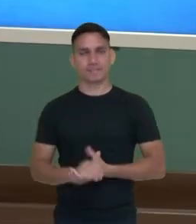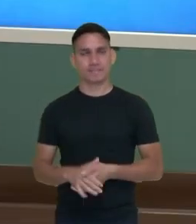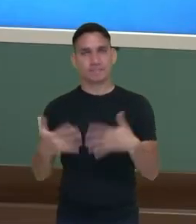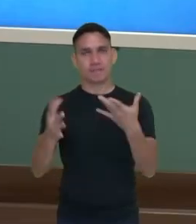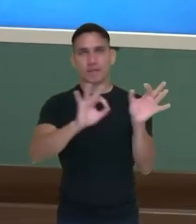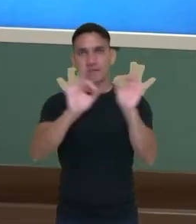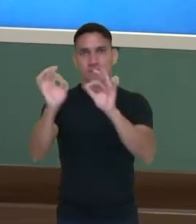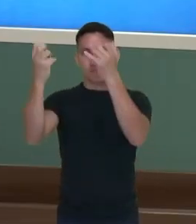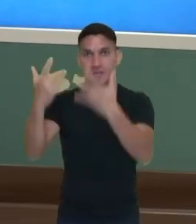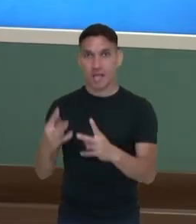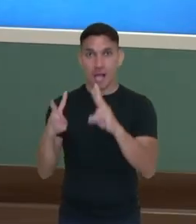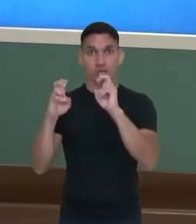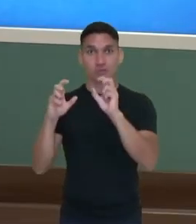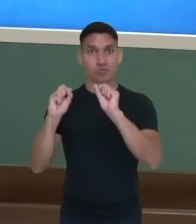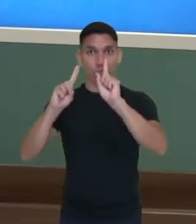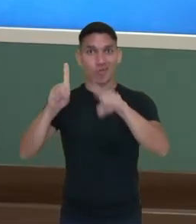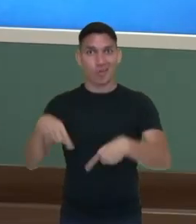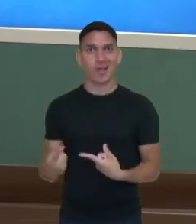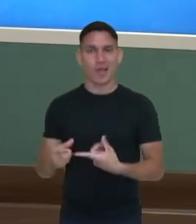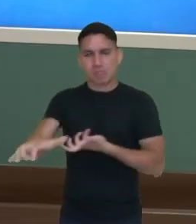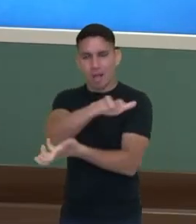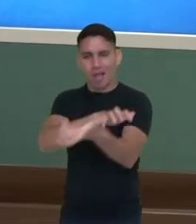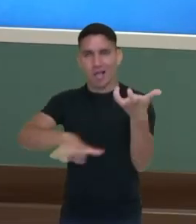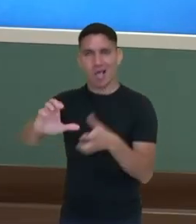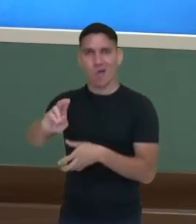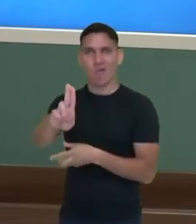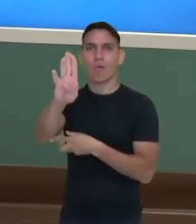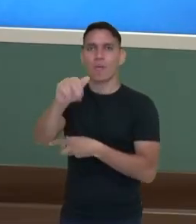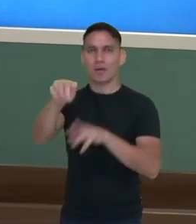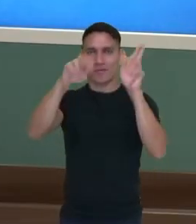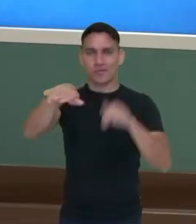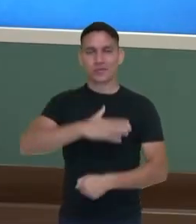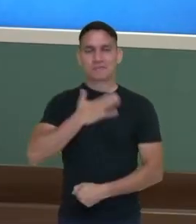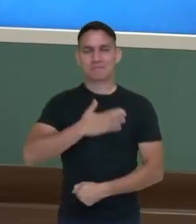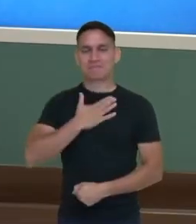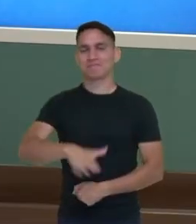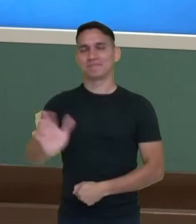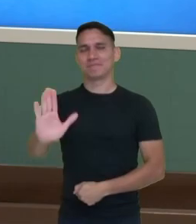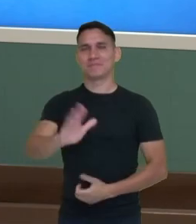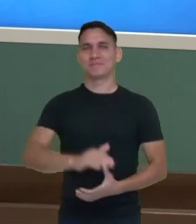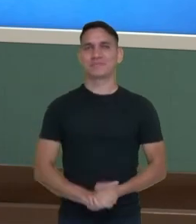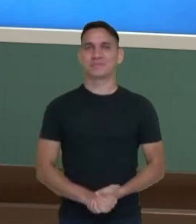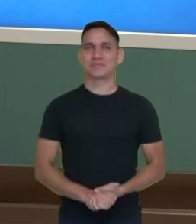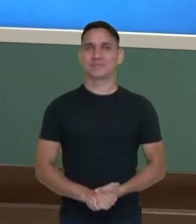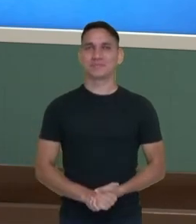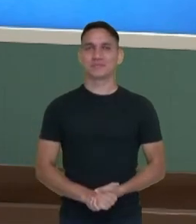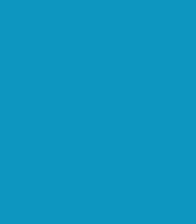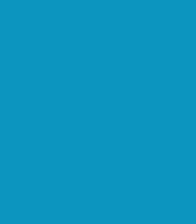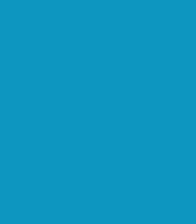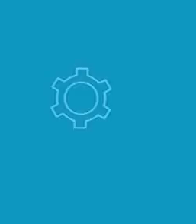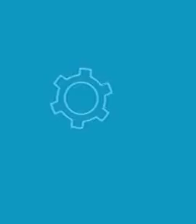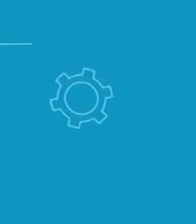Neste vídeo, nós falamos sobre a Revolução Cubana. Espero que vocês tenham gostado. Até breve!